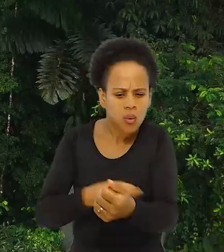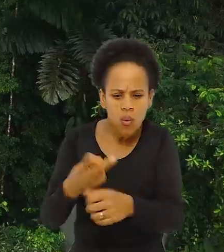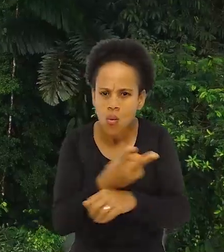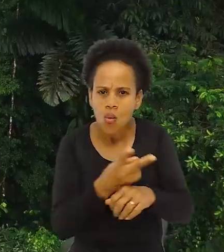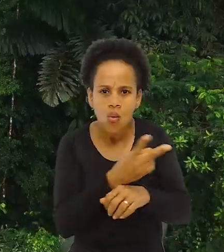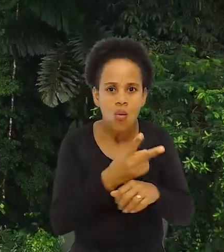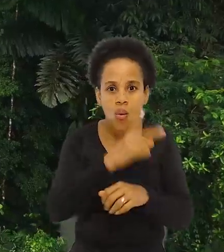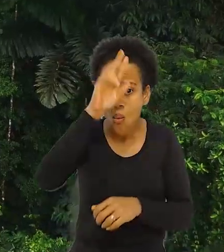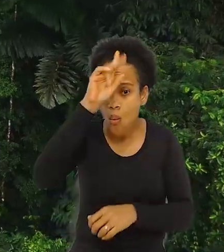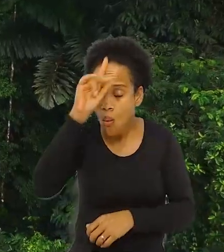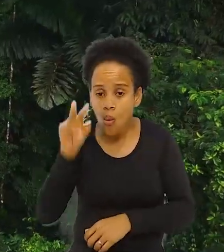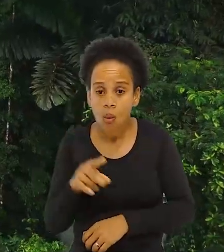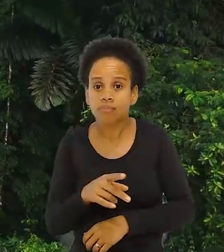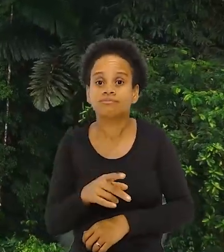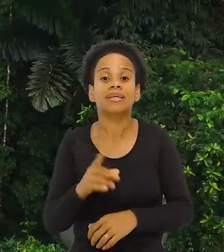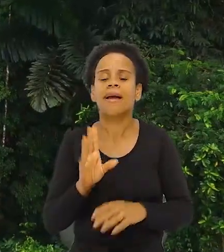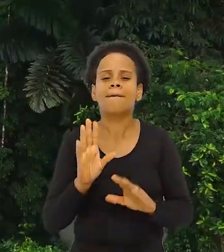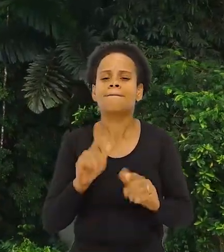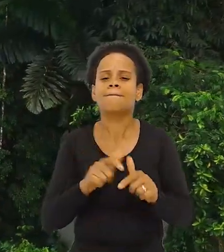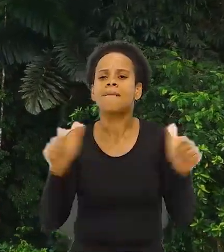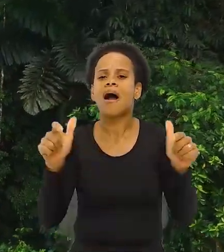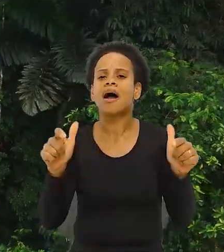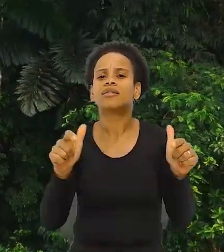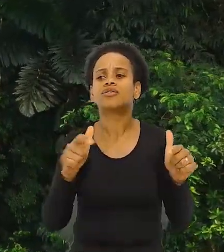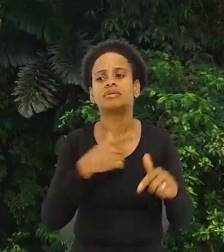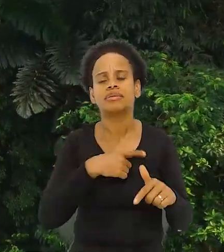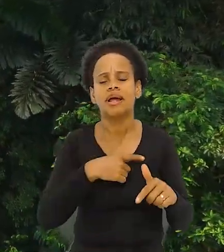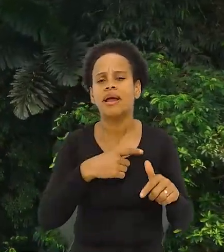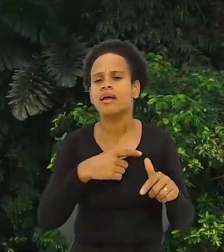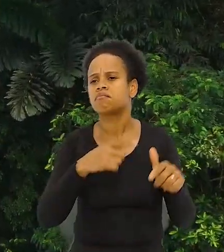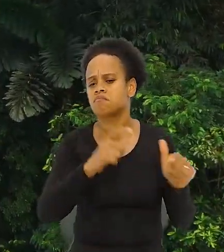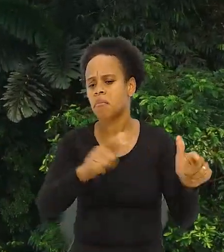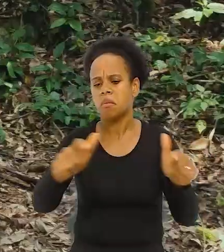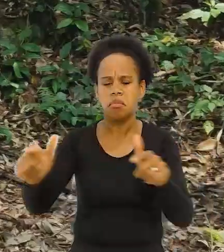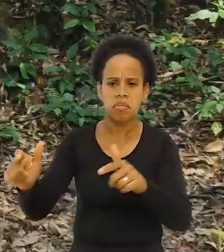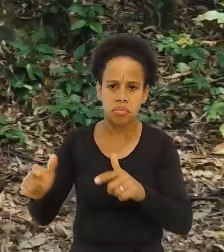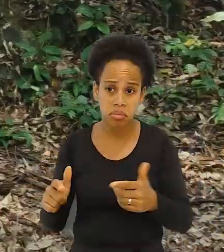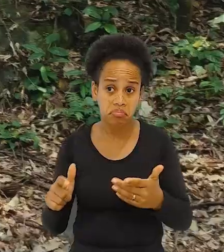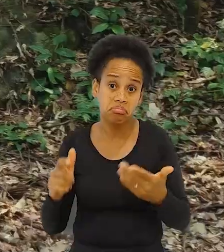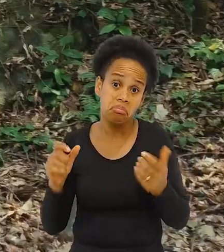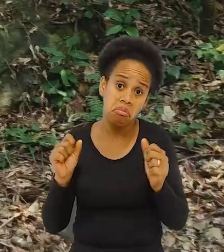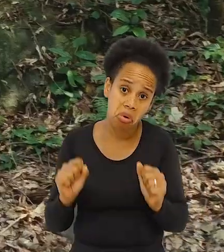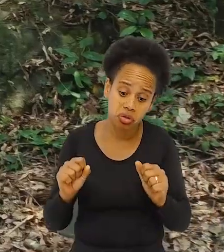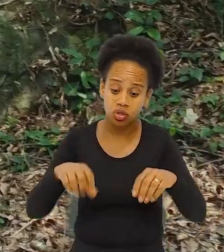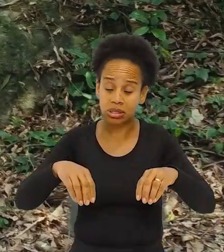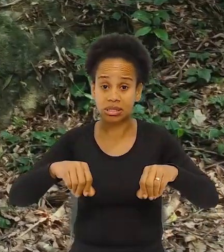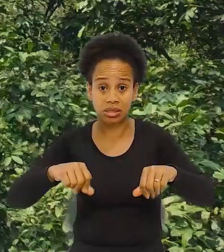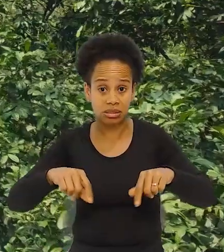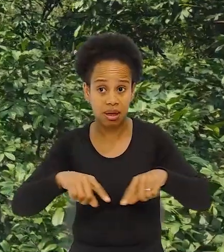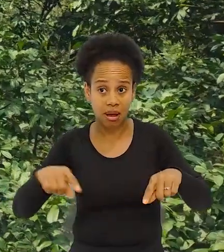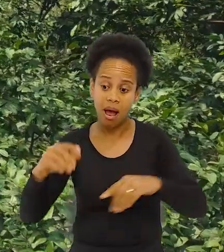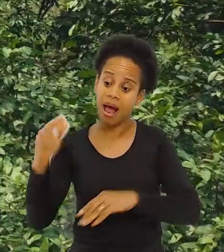desses mosquitos tende a se concentrar em diferentes estratos, entre o solo e